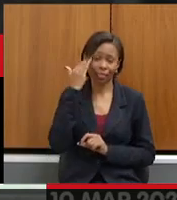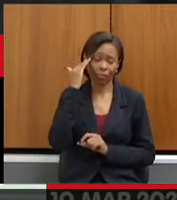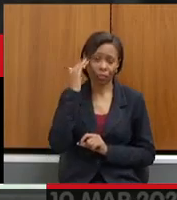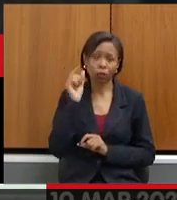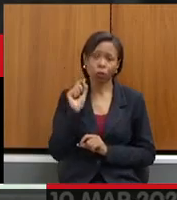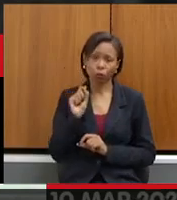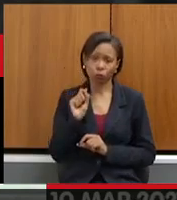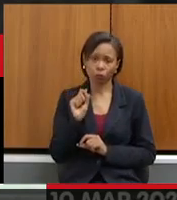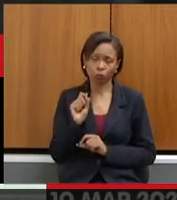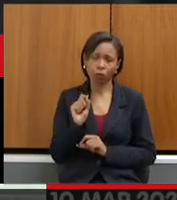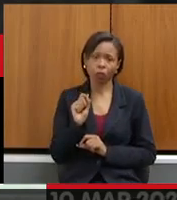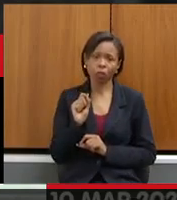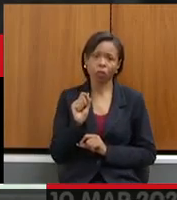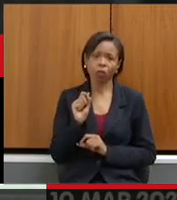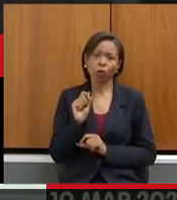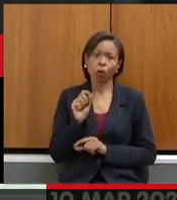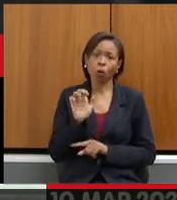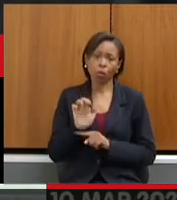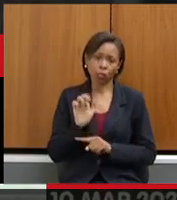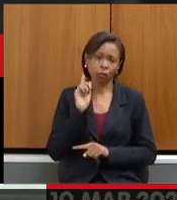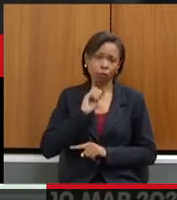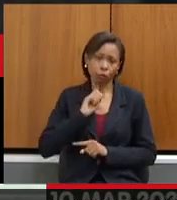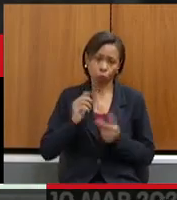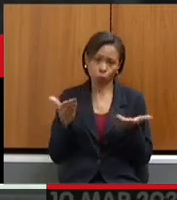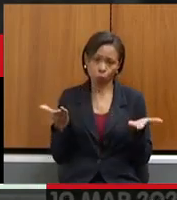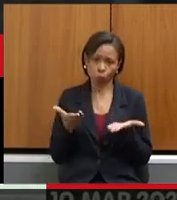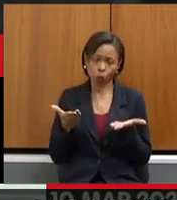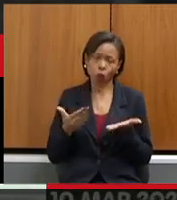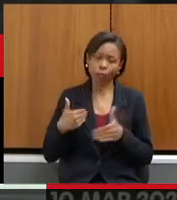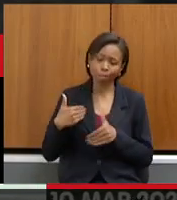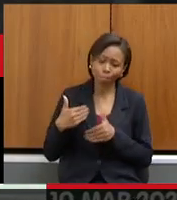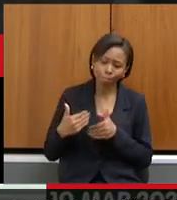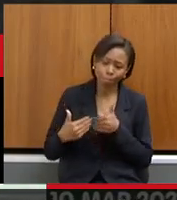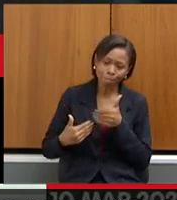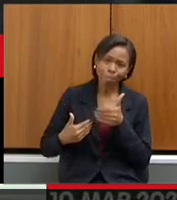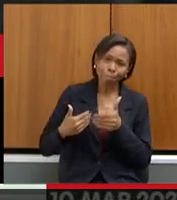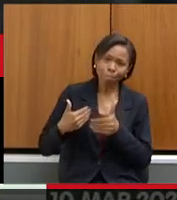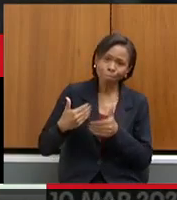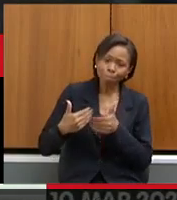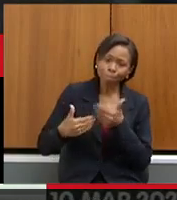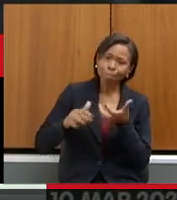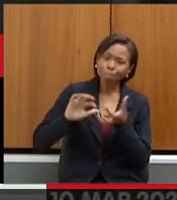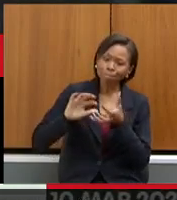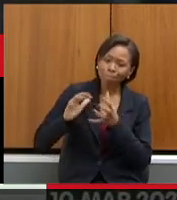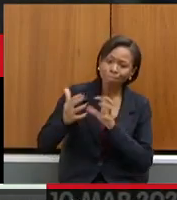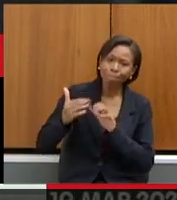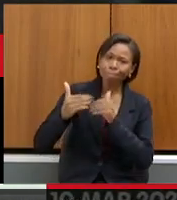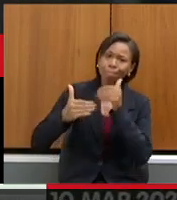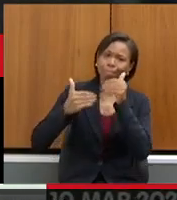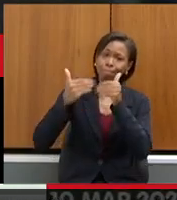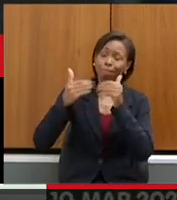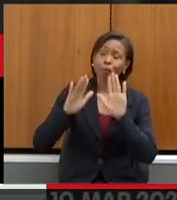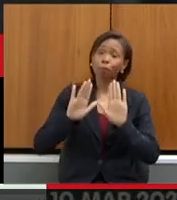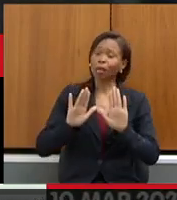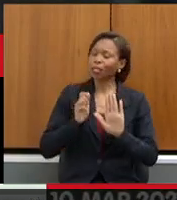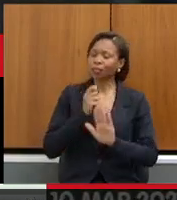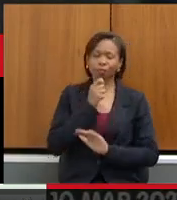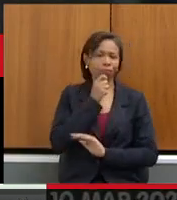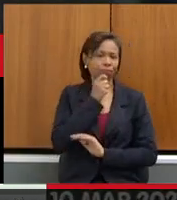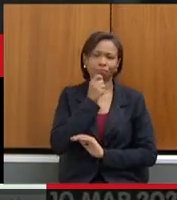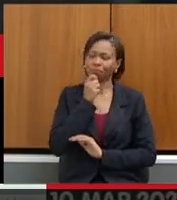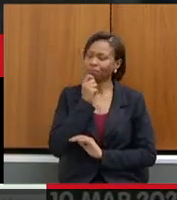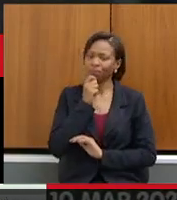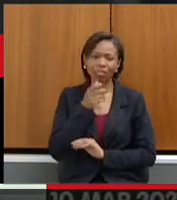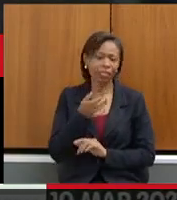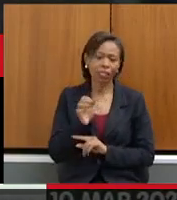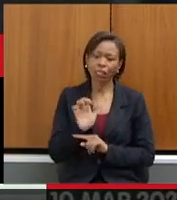é que que o estado hoje ele vem no processo de recuperação mas nós estamos muito longe de termos um estado